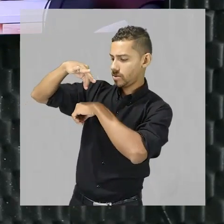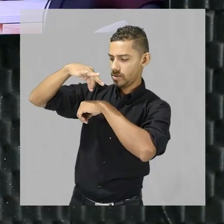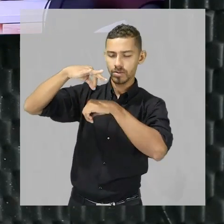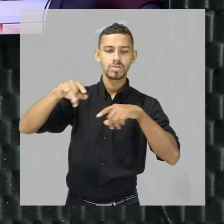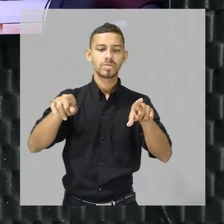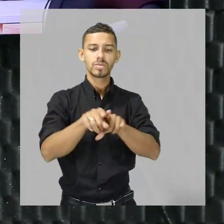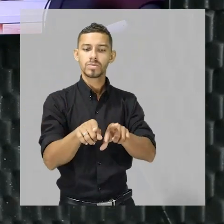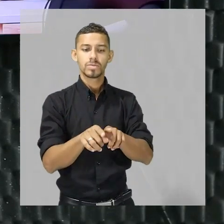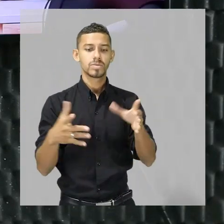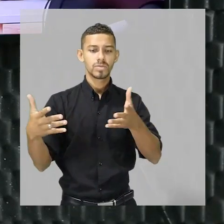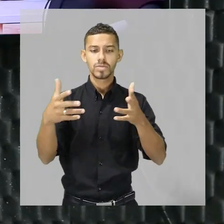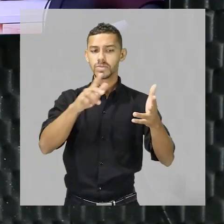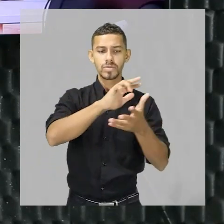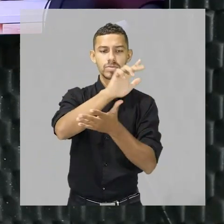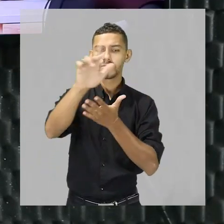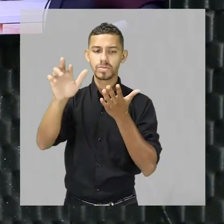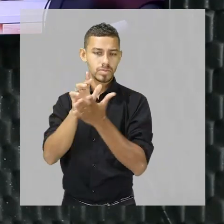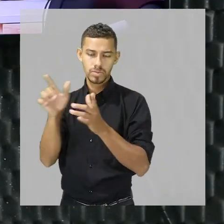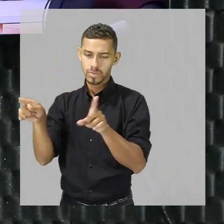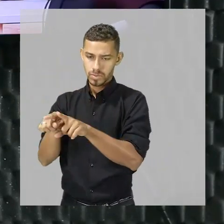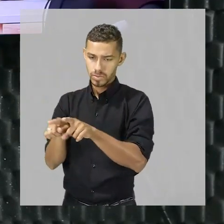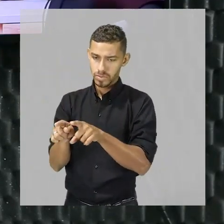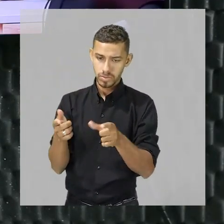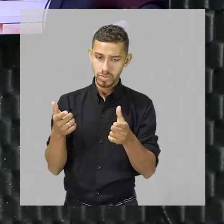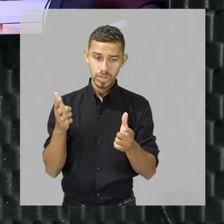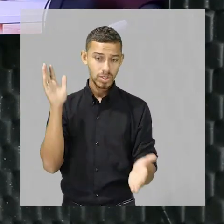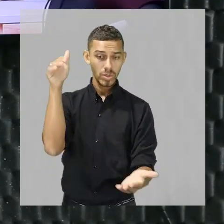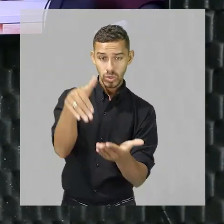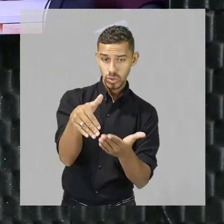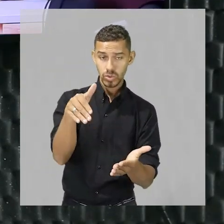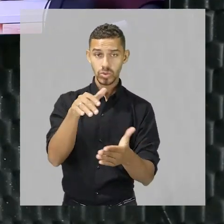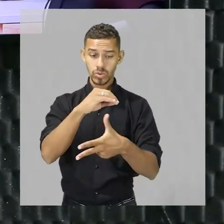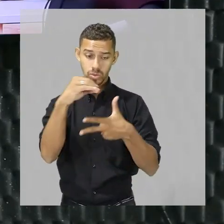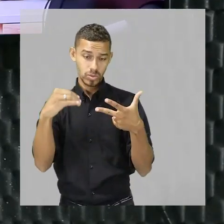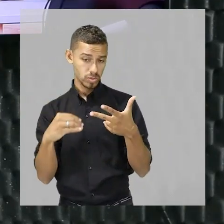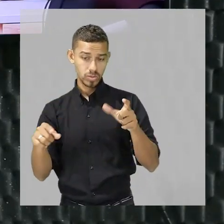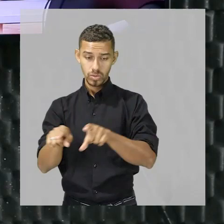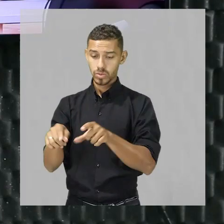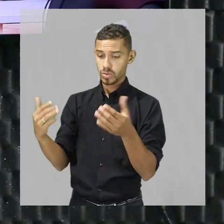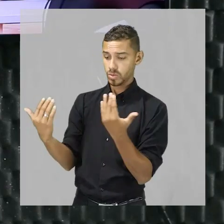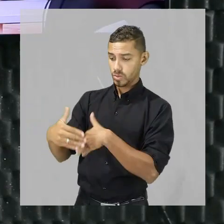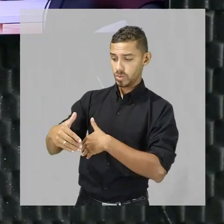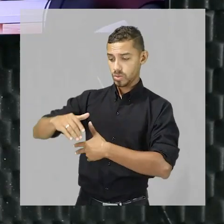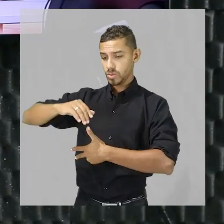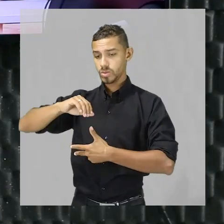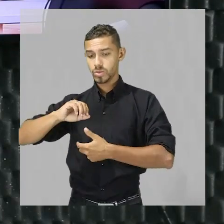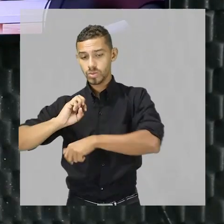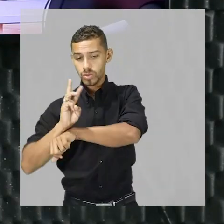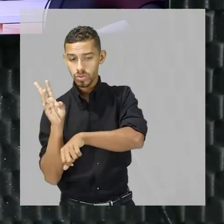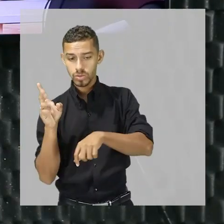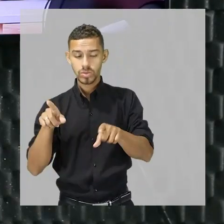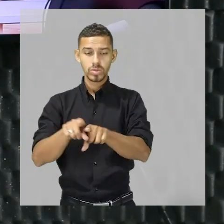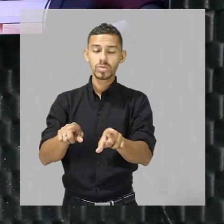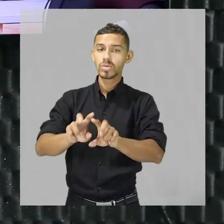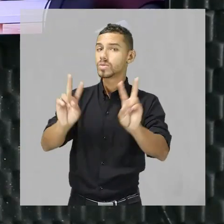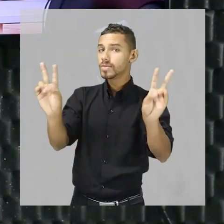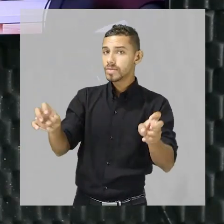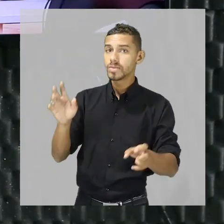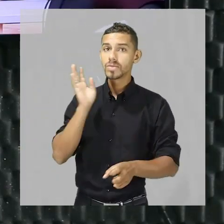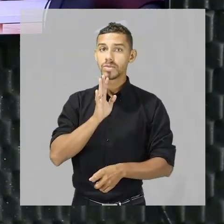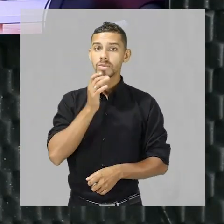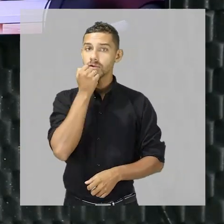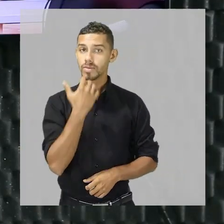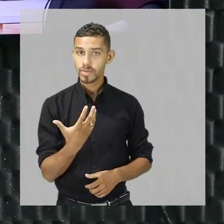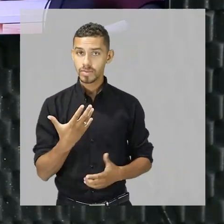de questões que foram contempladas nos últimos Enems, também na prova da UEMA, sobre essa temática bem bacana, bem show de bola,